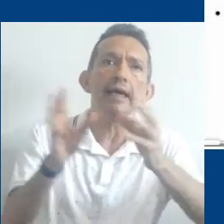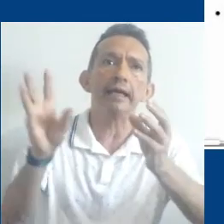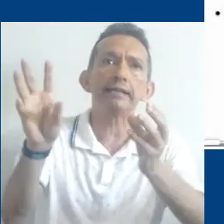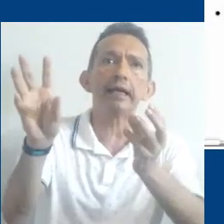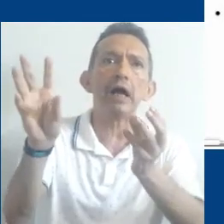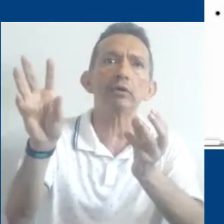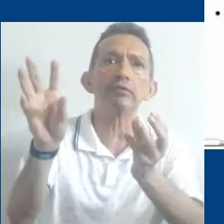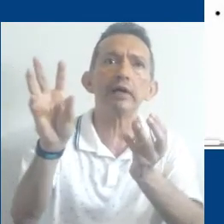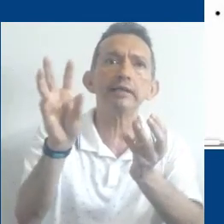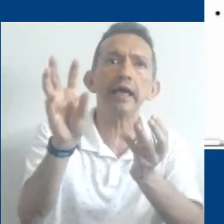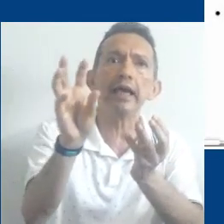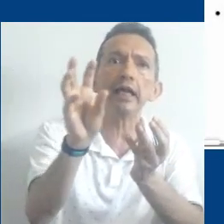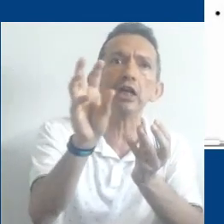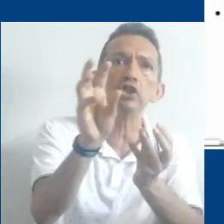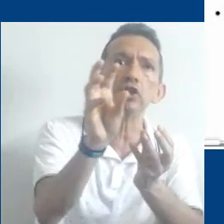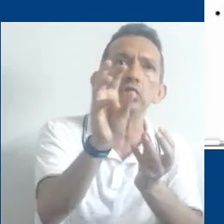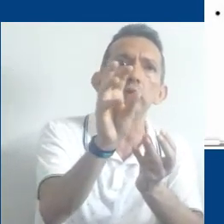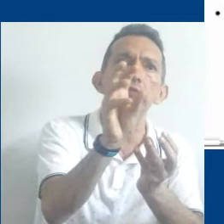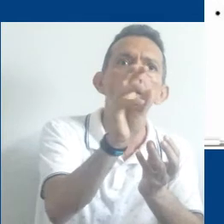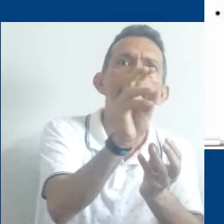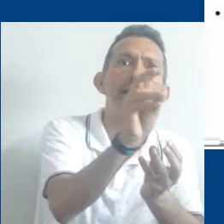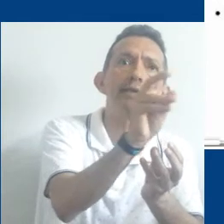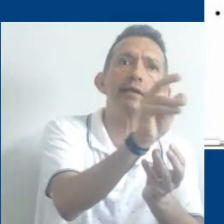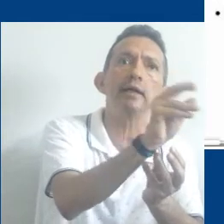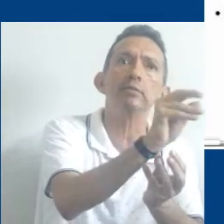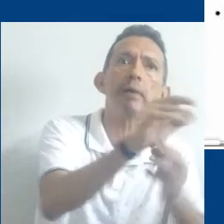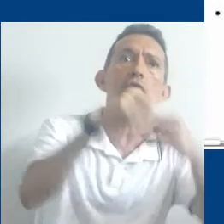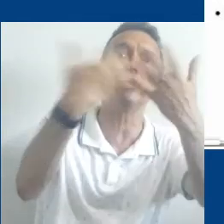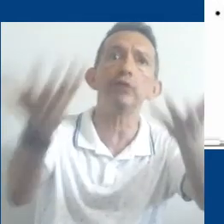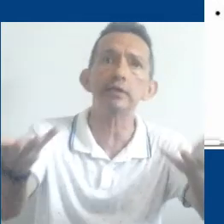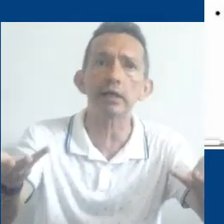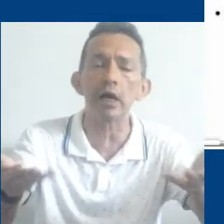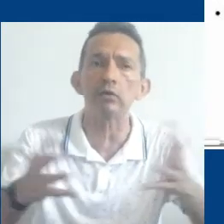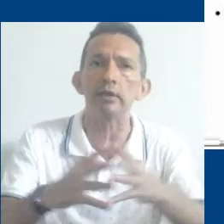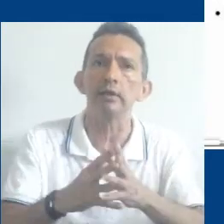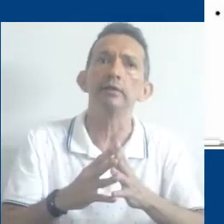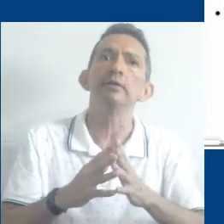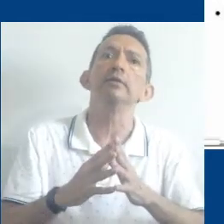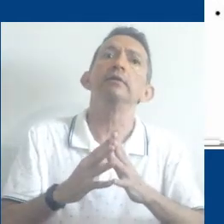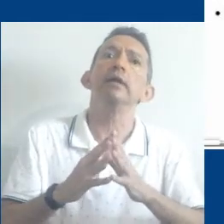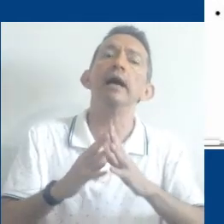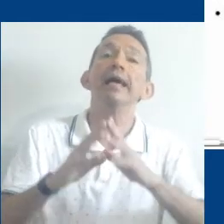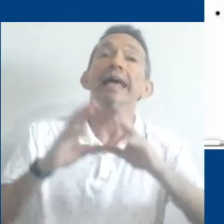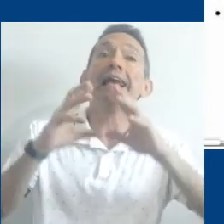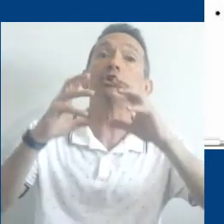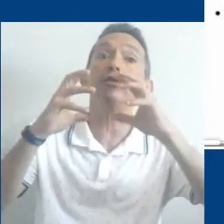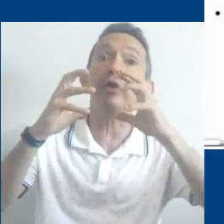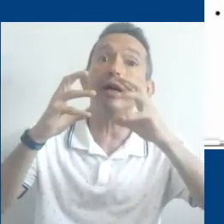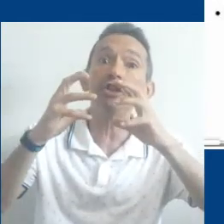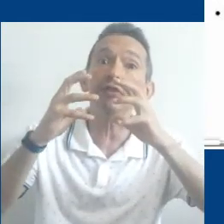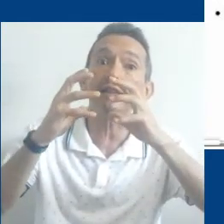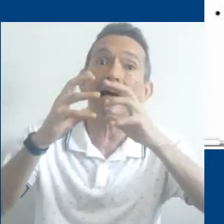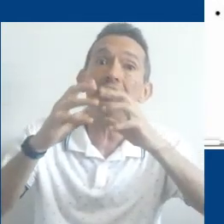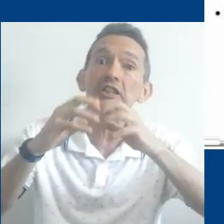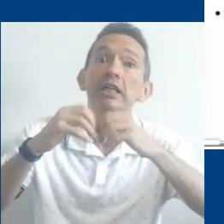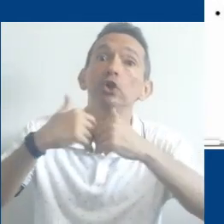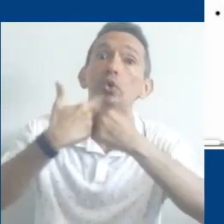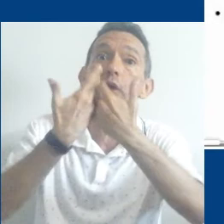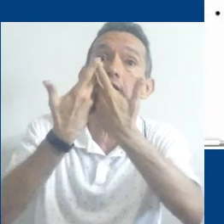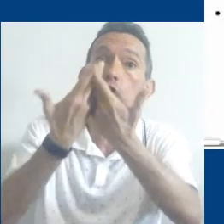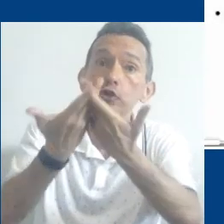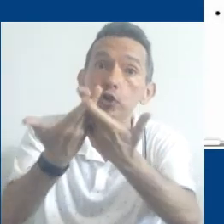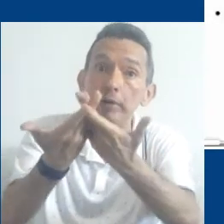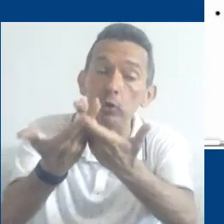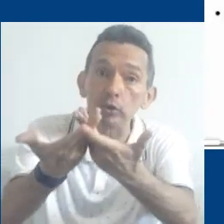metamorfose, essa cauda vai regredindo, ela vai desaparecendo. Para onde que foi essa cauda? Tá? Ela sofreu a atividade